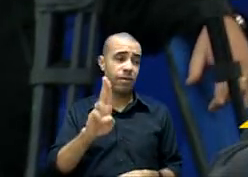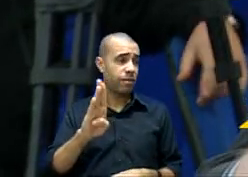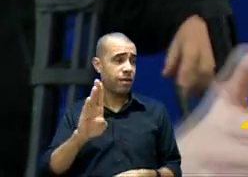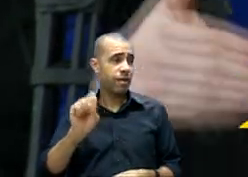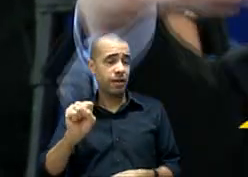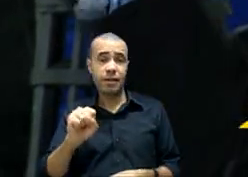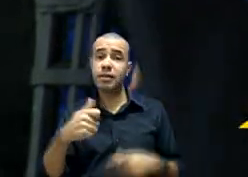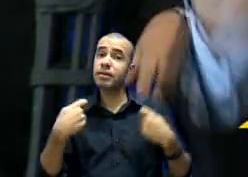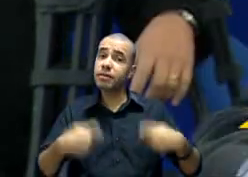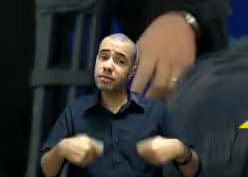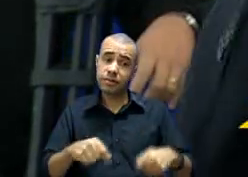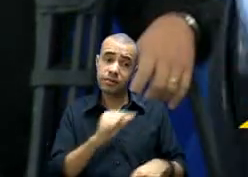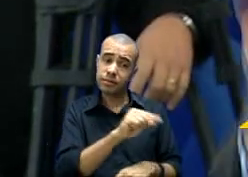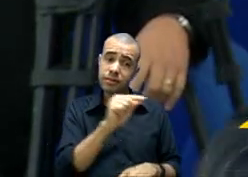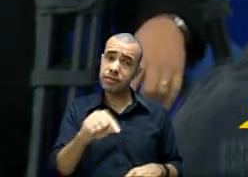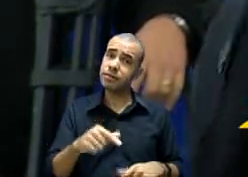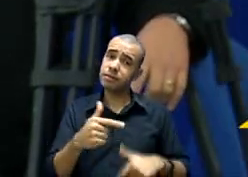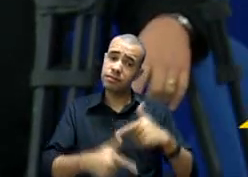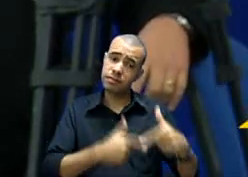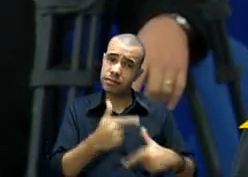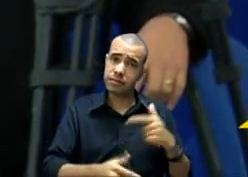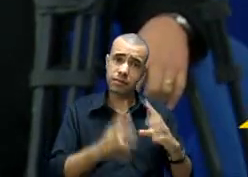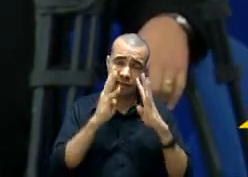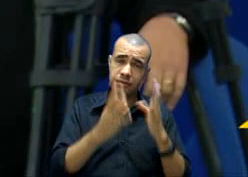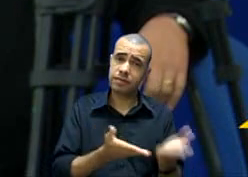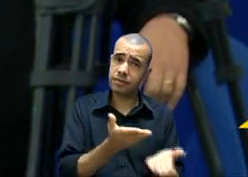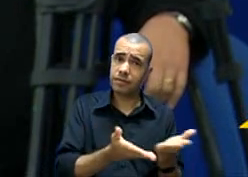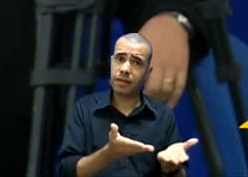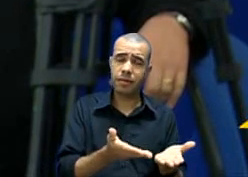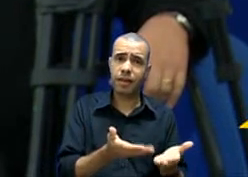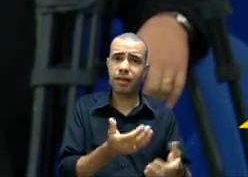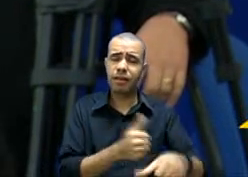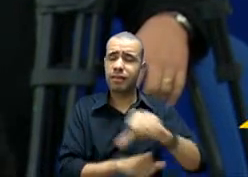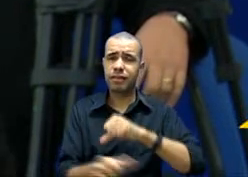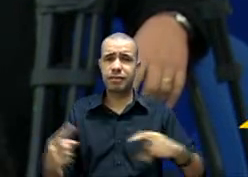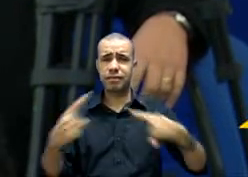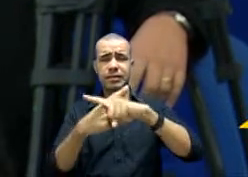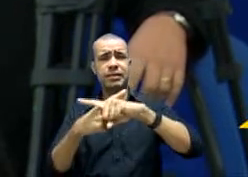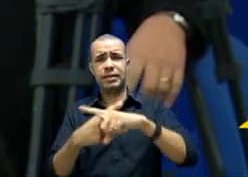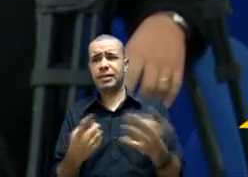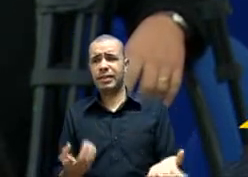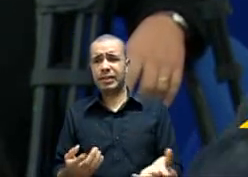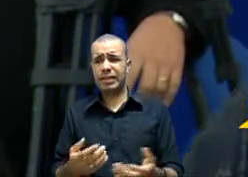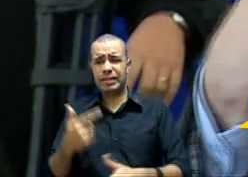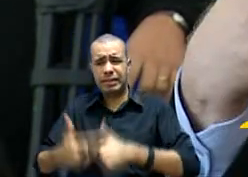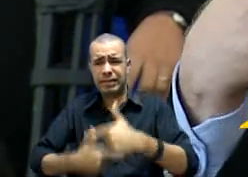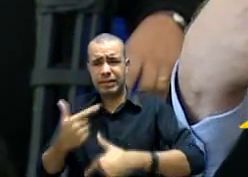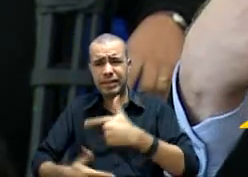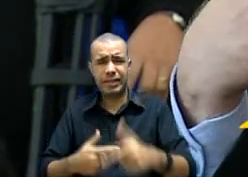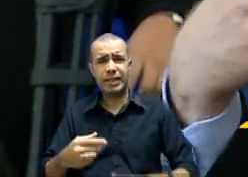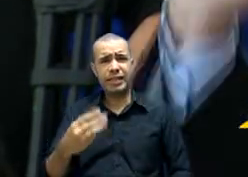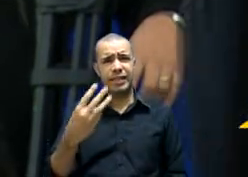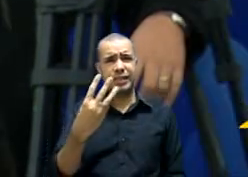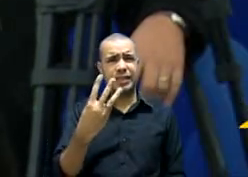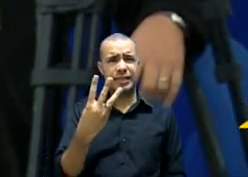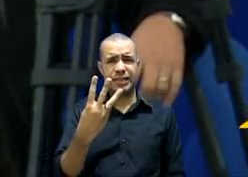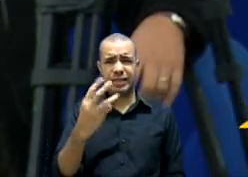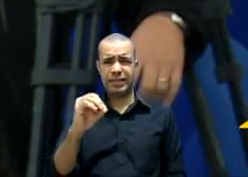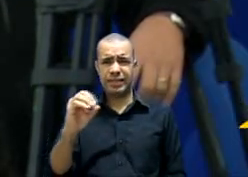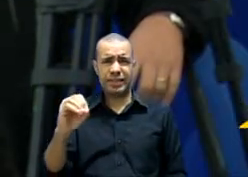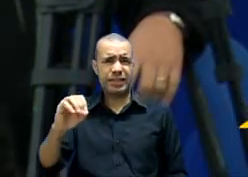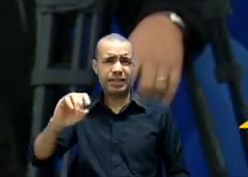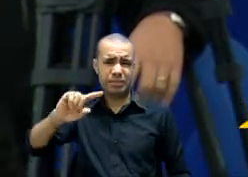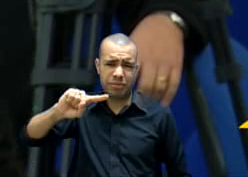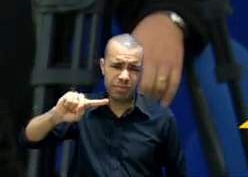contrário. Gastando 340 milhões de reais com BRT, que estão gastando, que está virando um transtorno